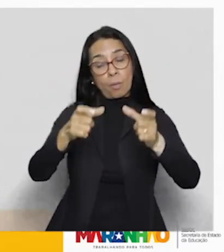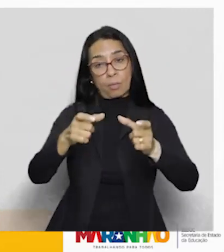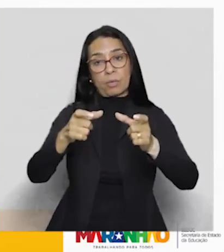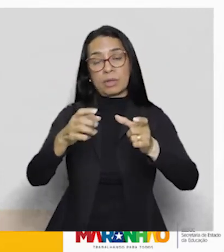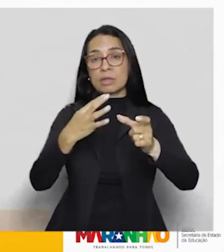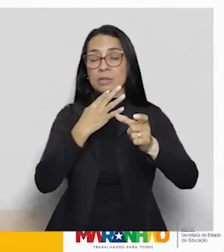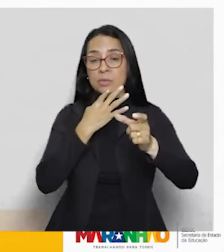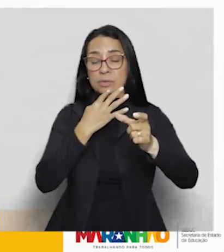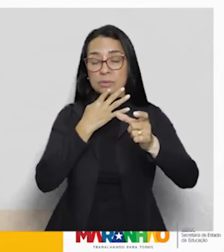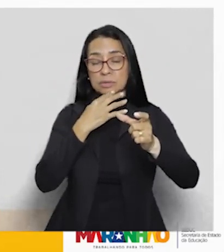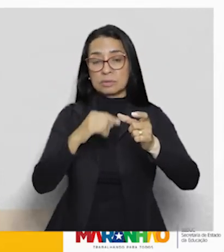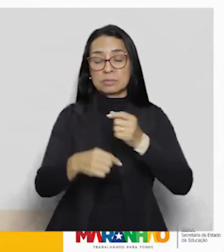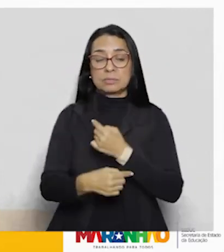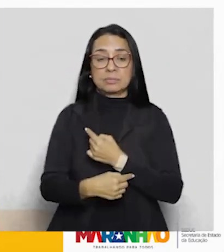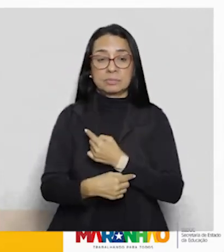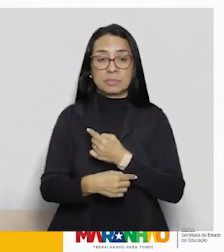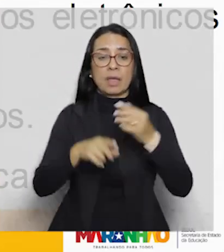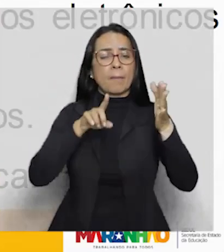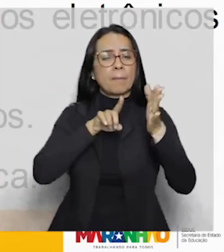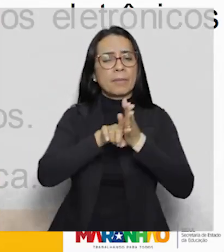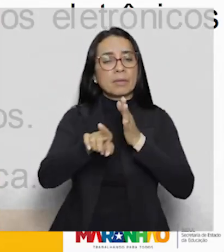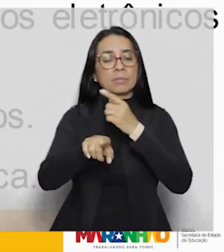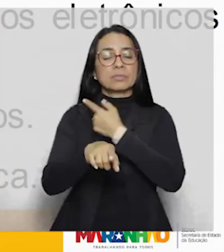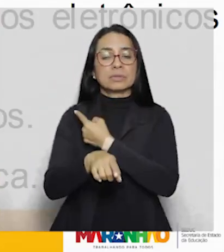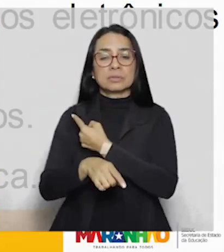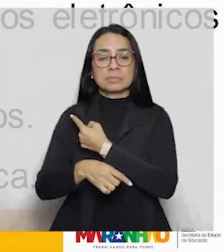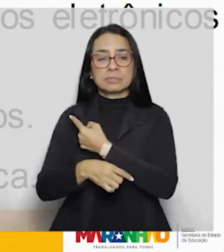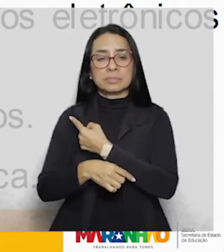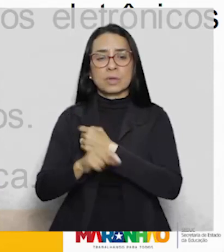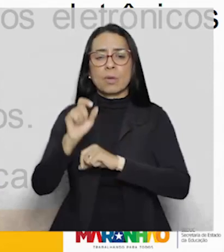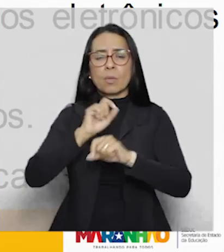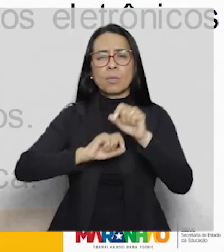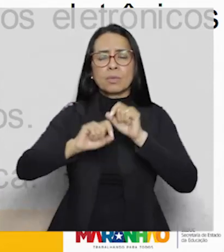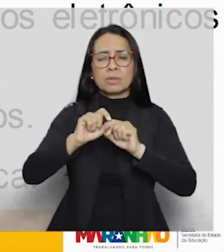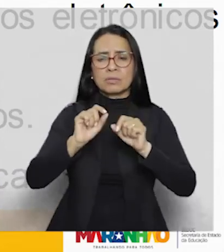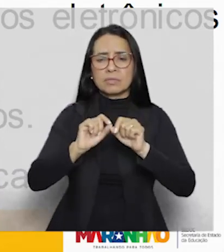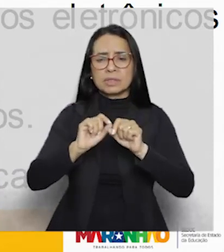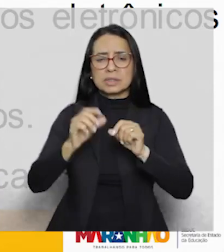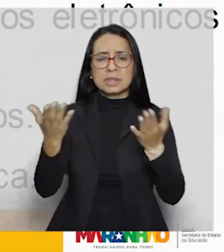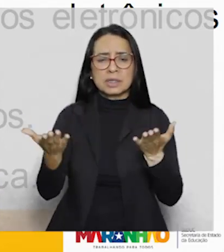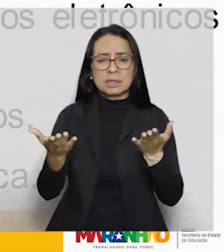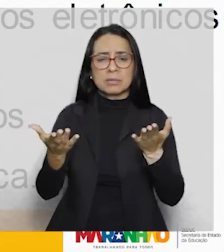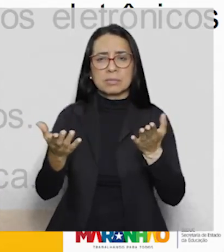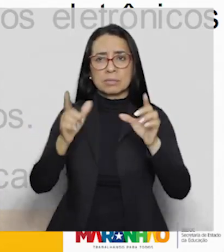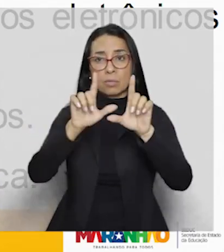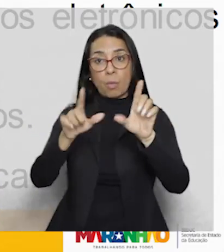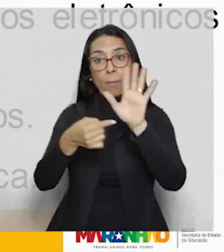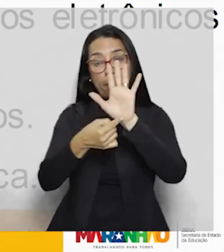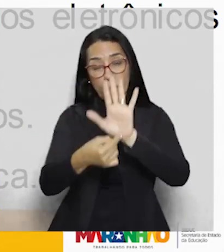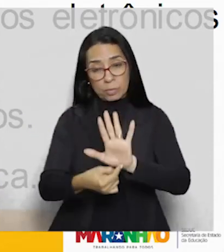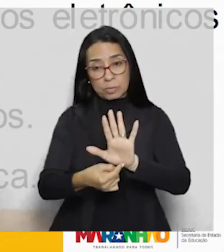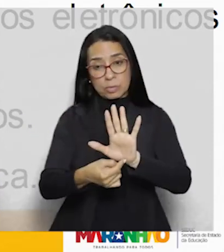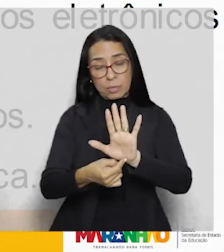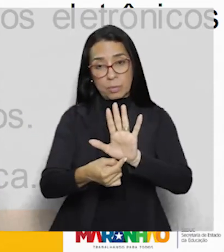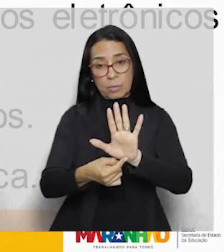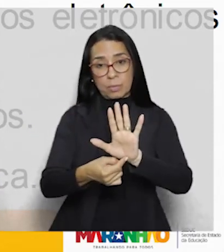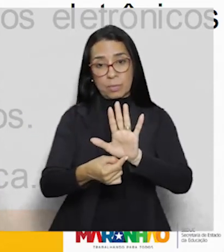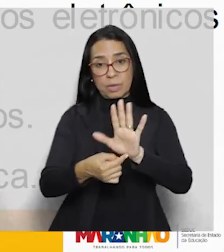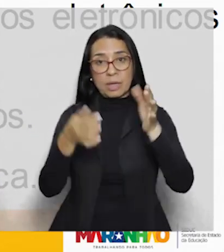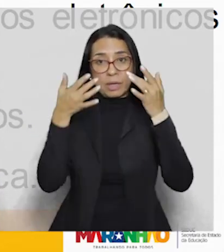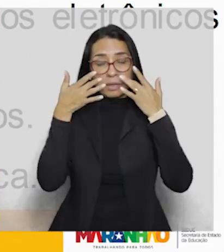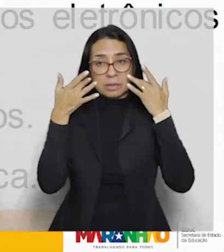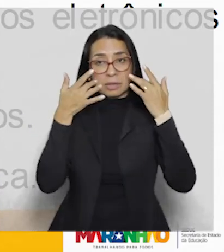guerra, como já aconteceu. E a pergunta é, o que ele quis fazer quando ele colocou esta obra aqui no Instagram dele?